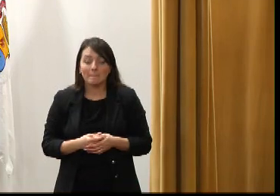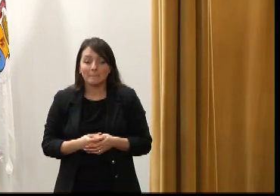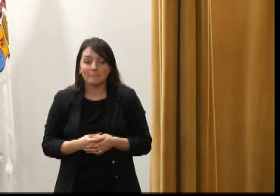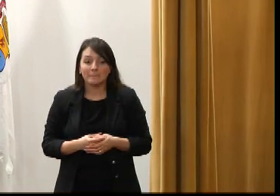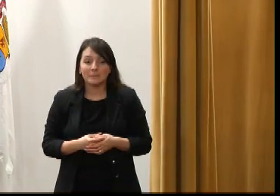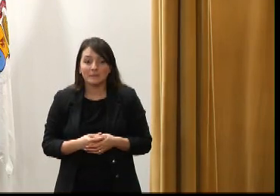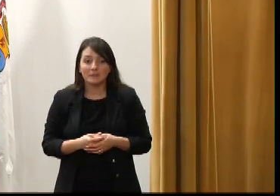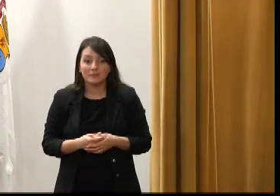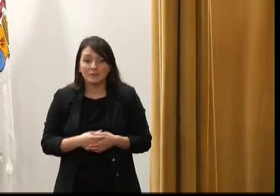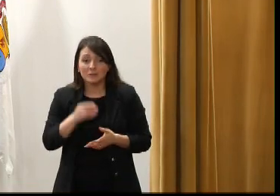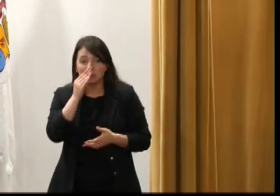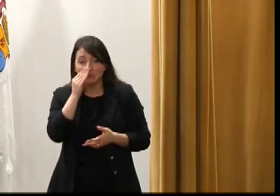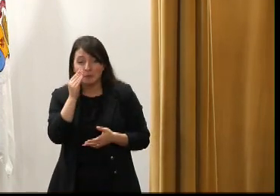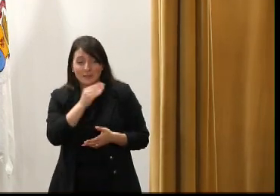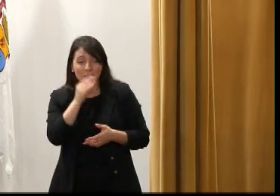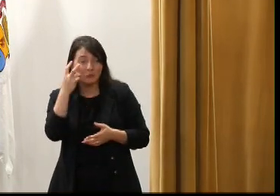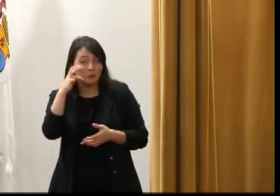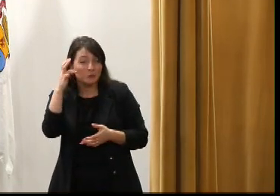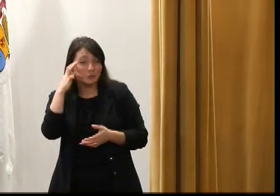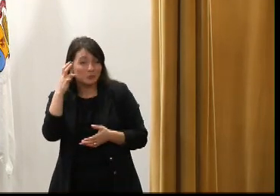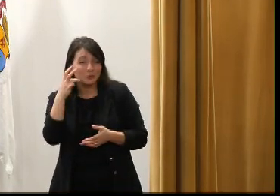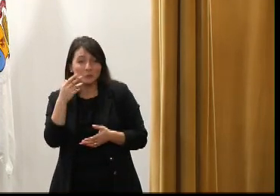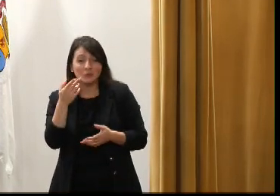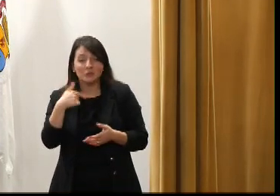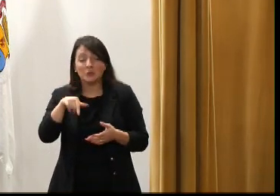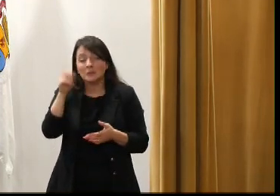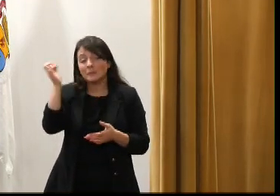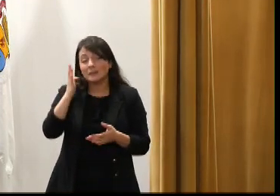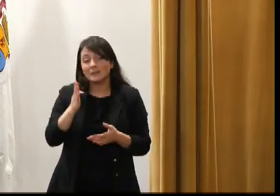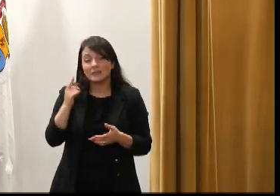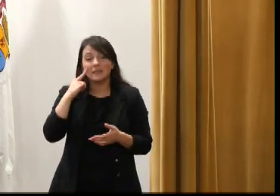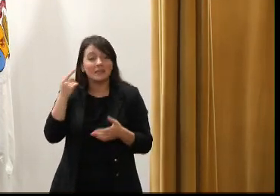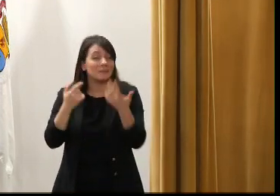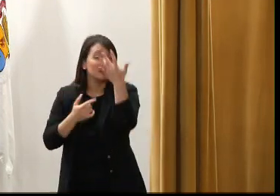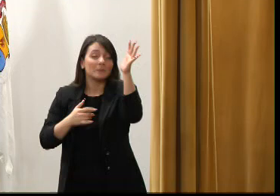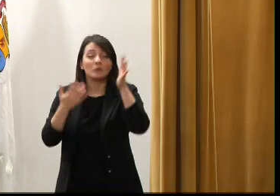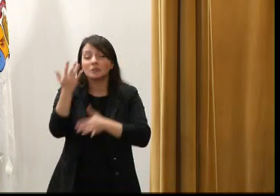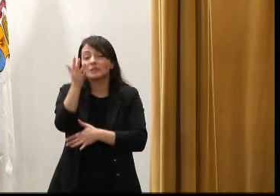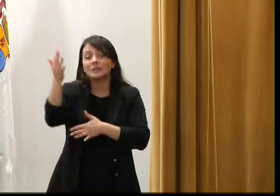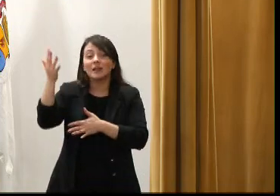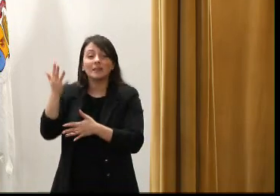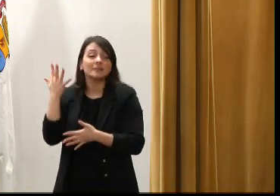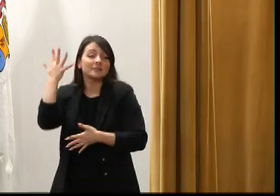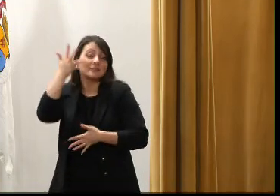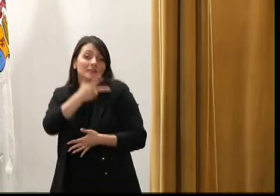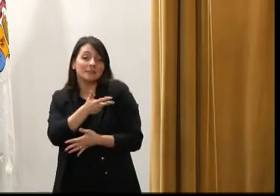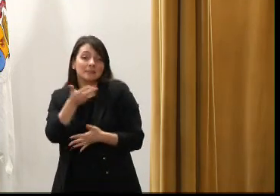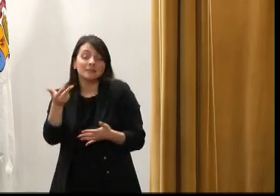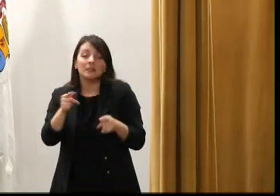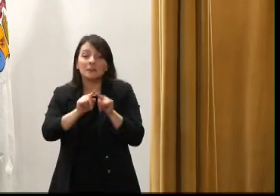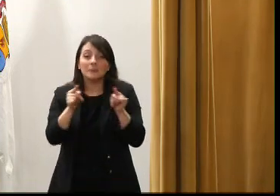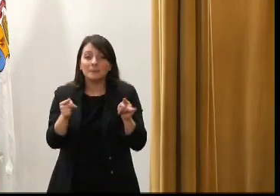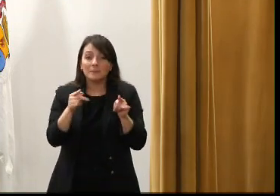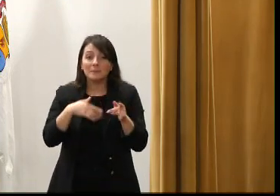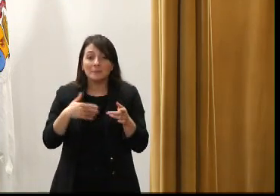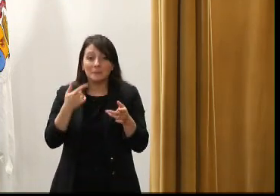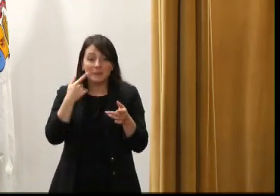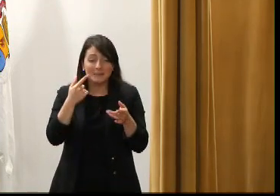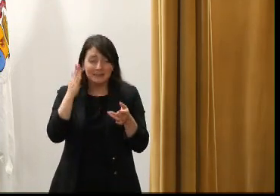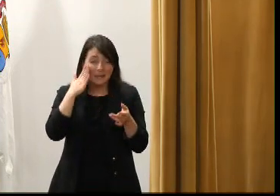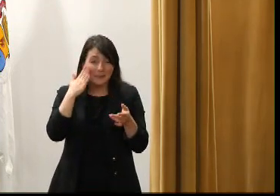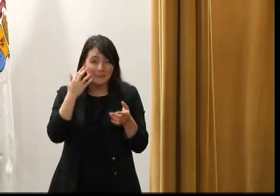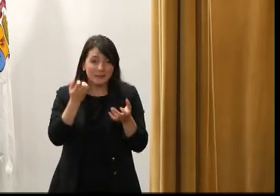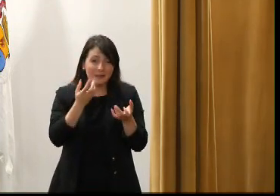tão desprezados pela nossa cultura, porque nós brasileiros somos a cultura da floresta, sim, maravilhosas, mas os banhados são